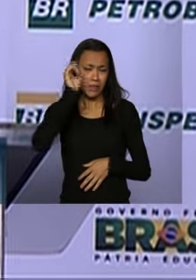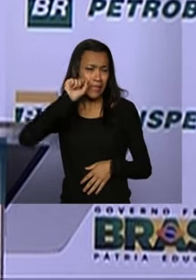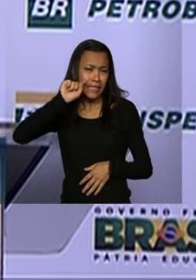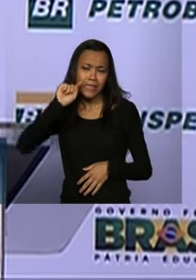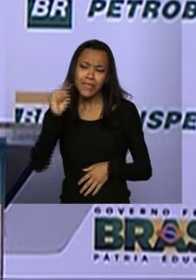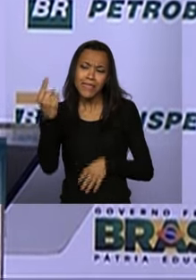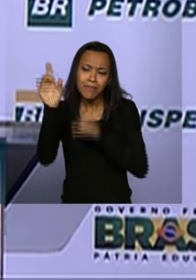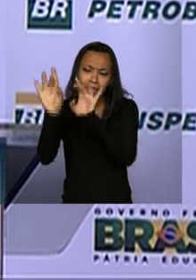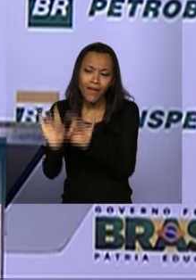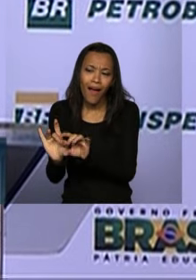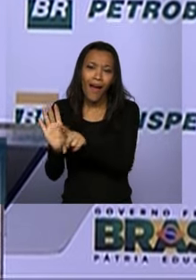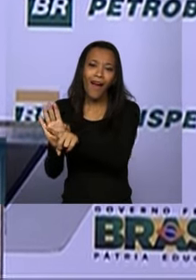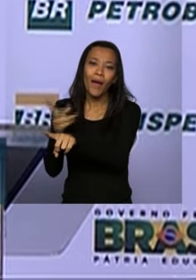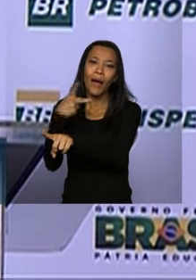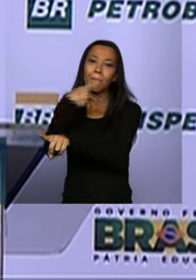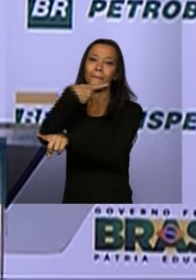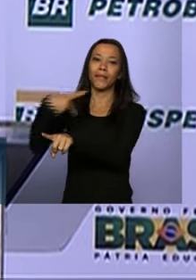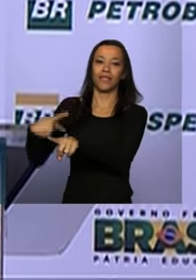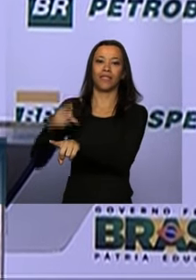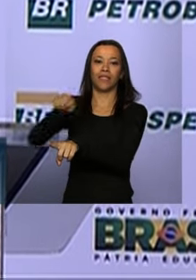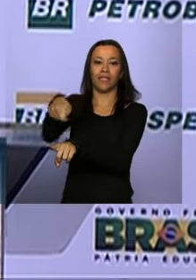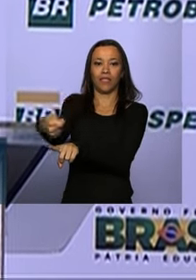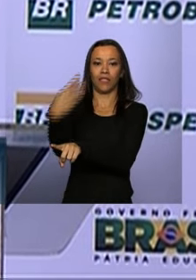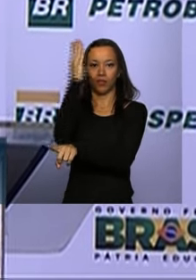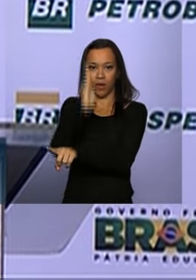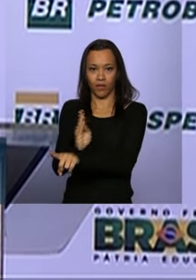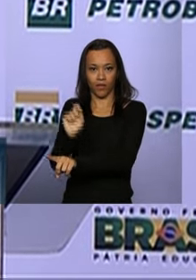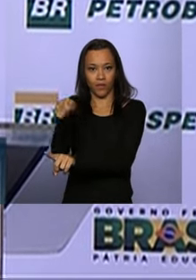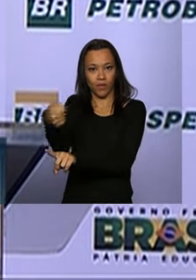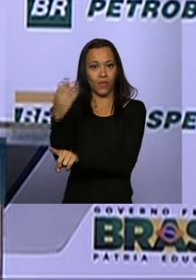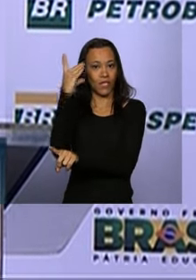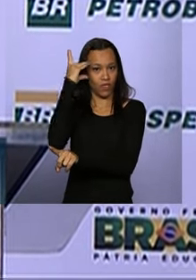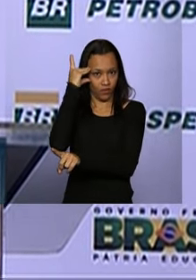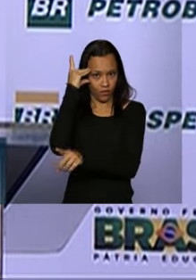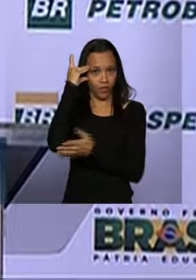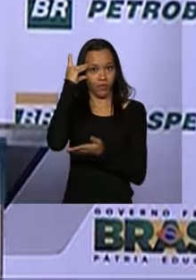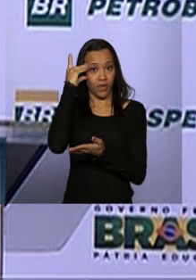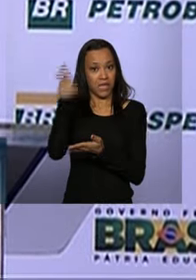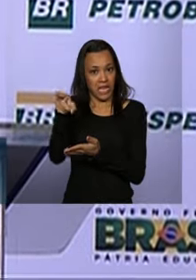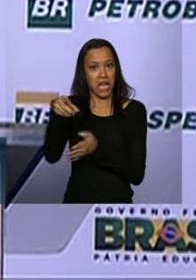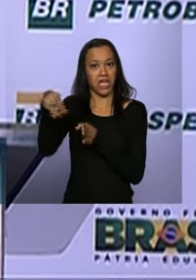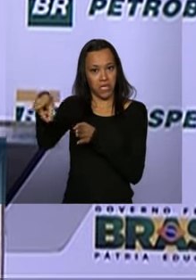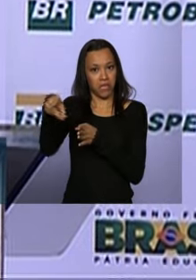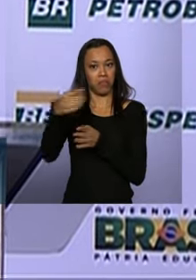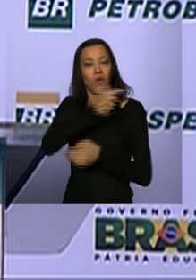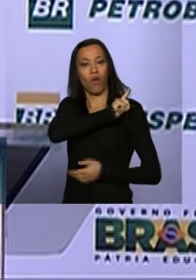a presidente, senhora Dilma Rousseff, na condução de nosso país.